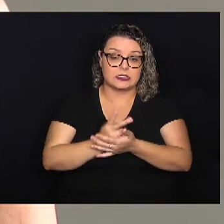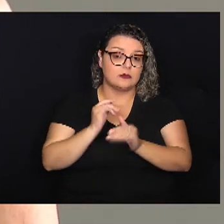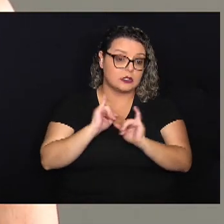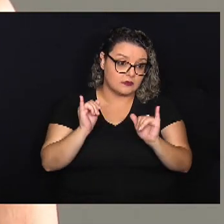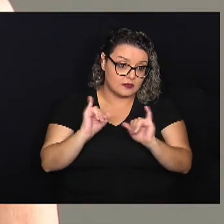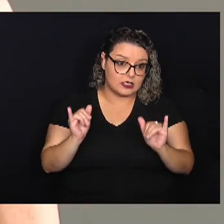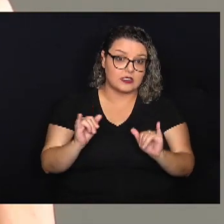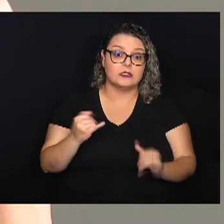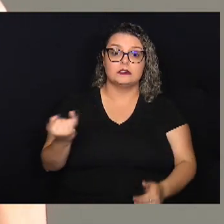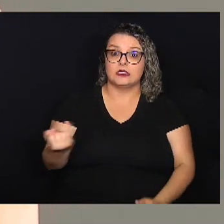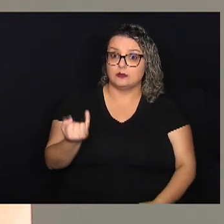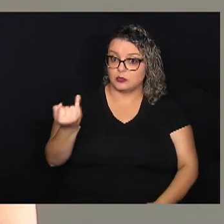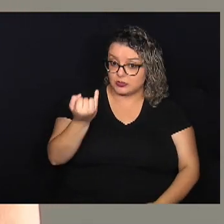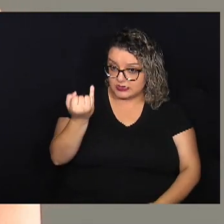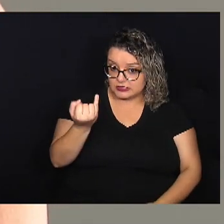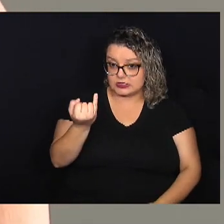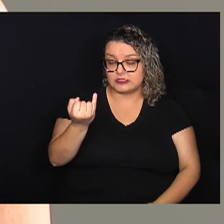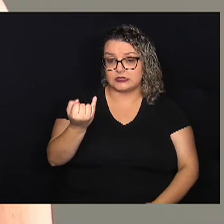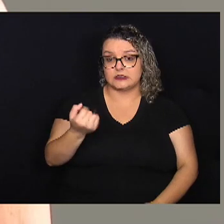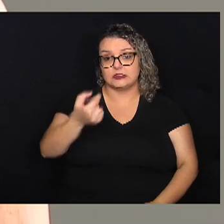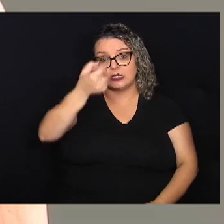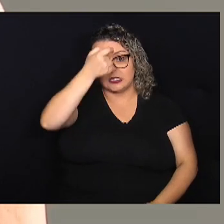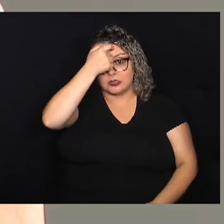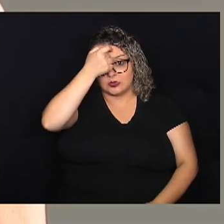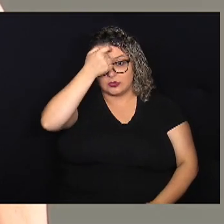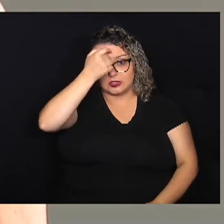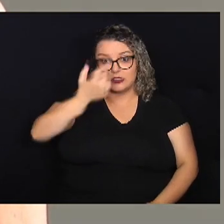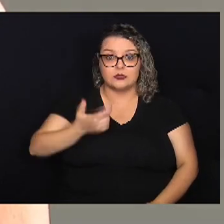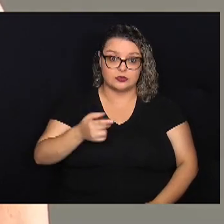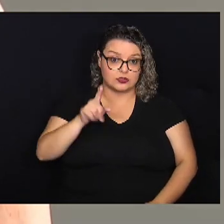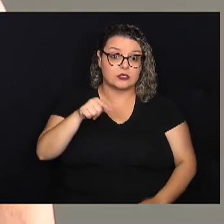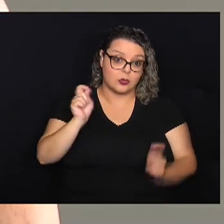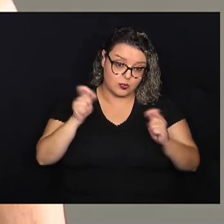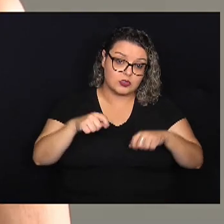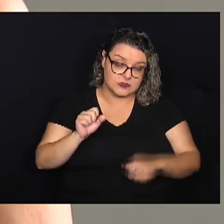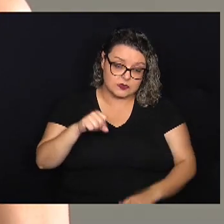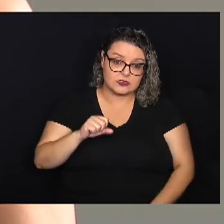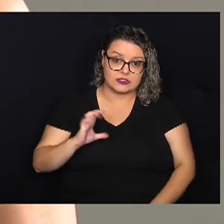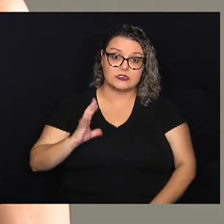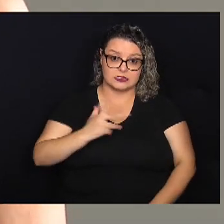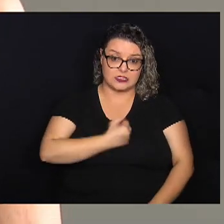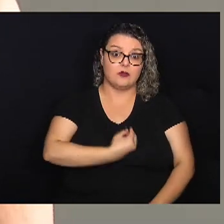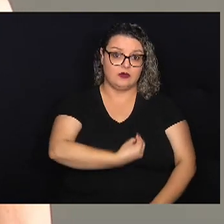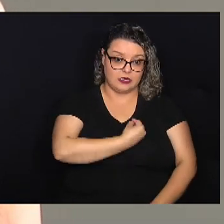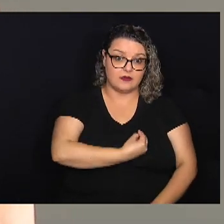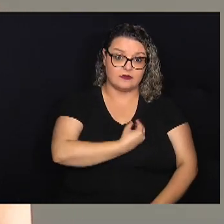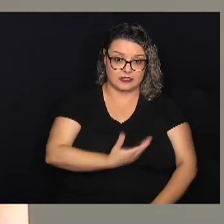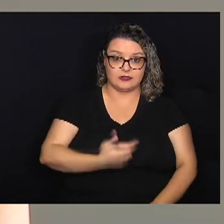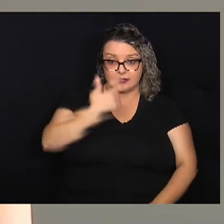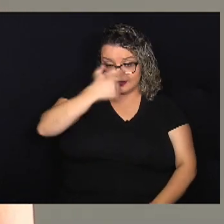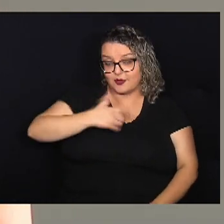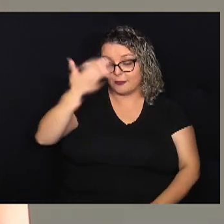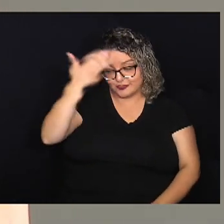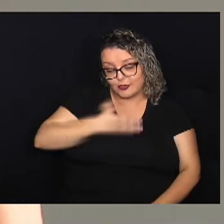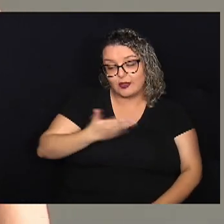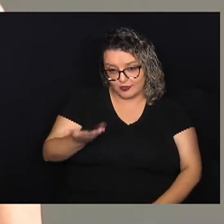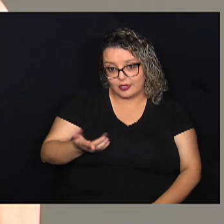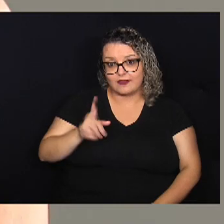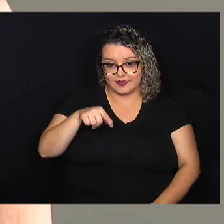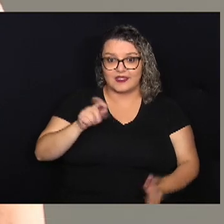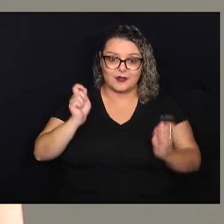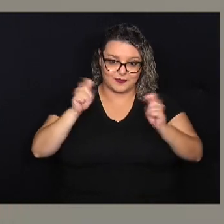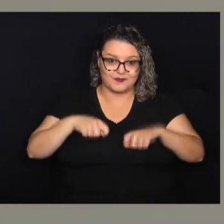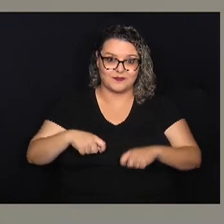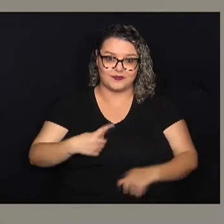da importância, da conscientização, que é possível sim salvar vidas em vida. Eu sou a prova disso que é possível. Agora